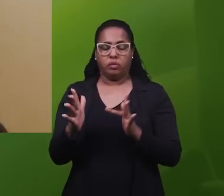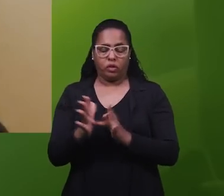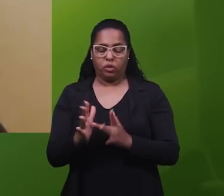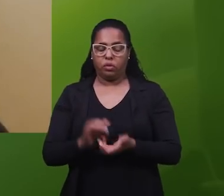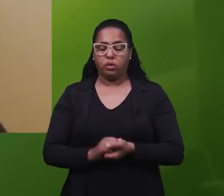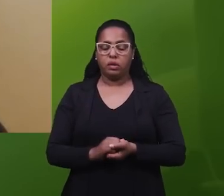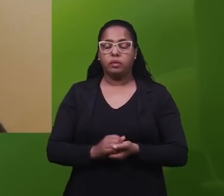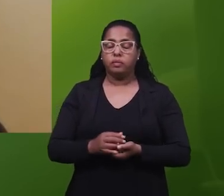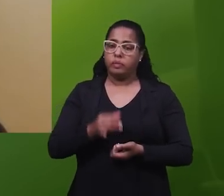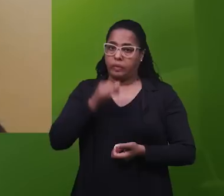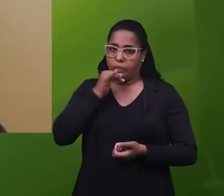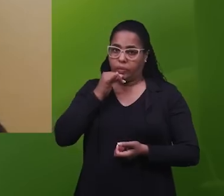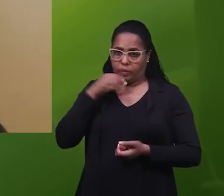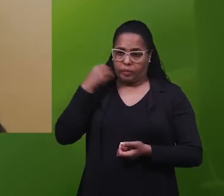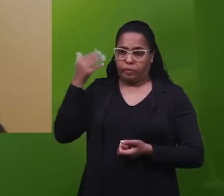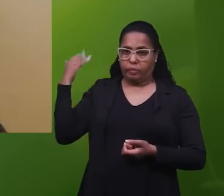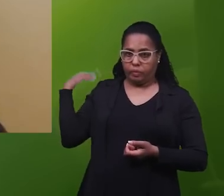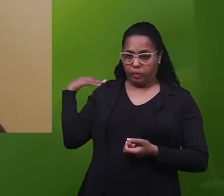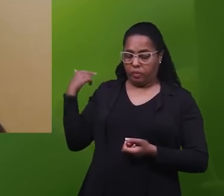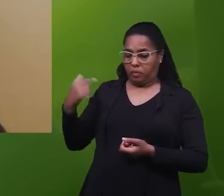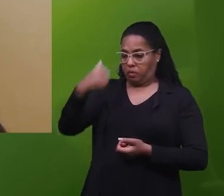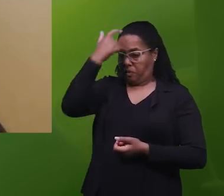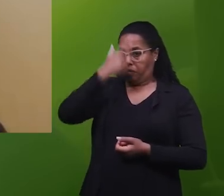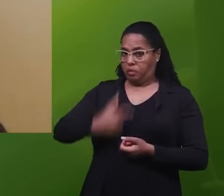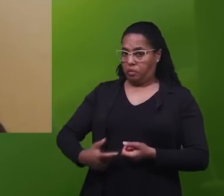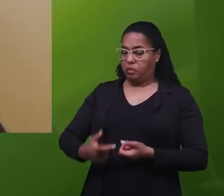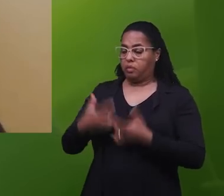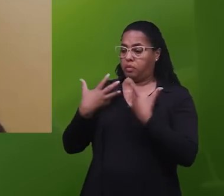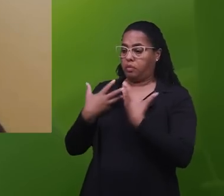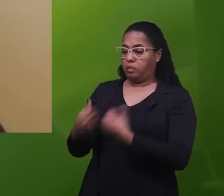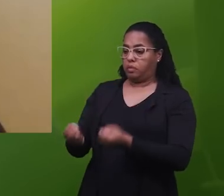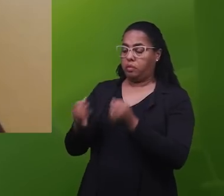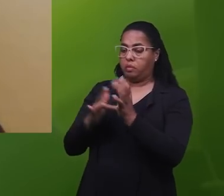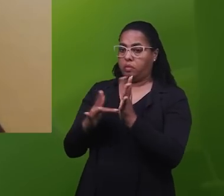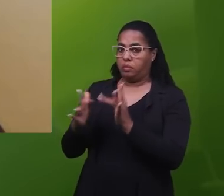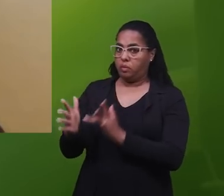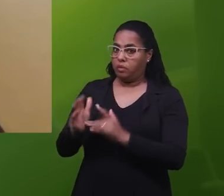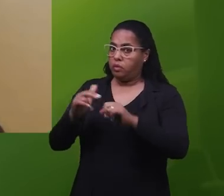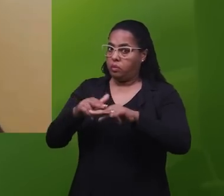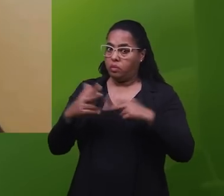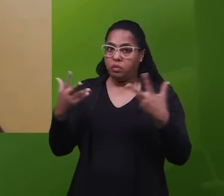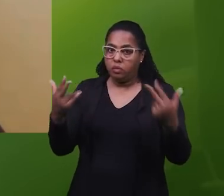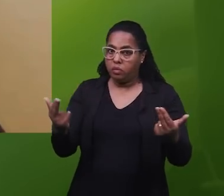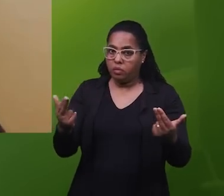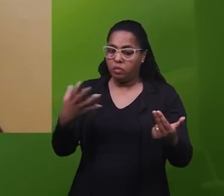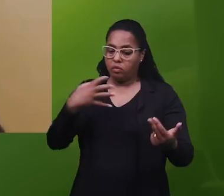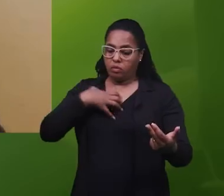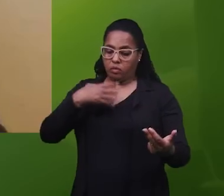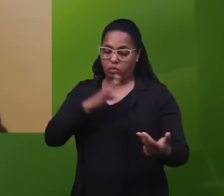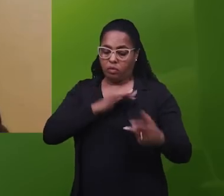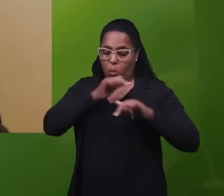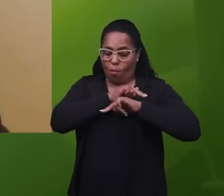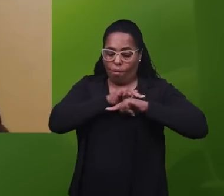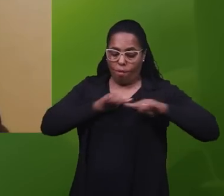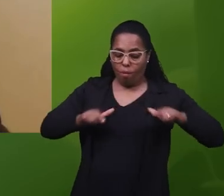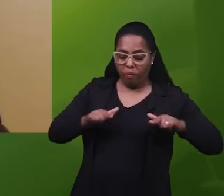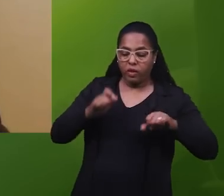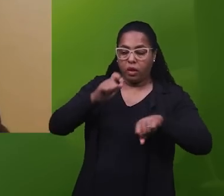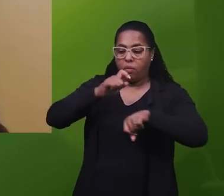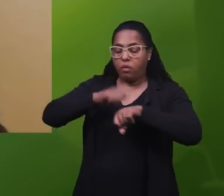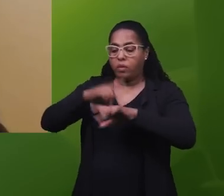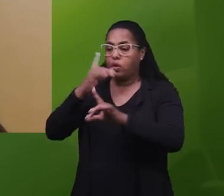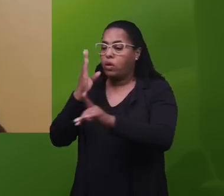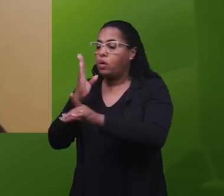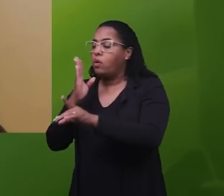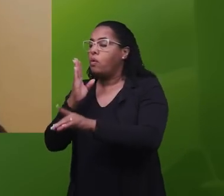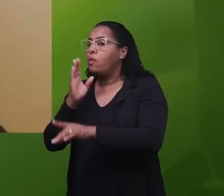me converti muitos anos atrás por causa disso, porque eu percebi o meu coração vazio. Quando eu encontrei Jesus,